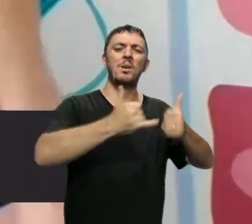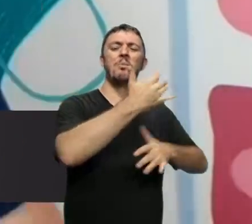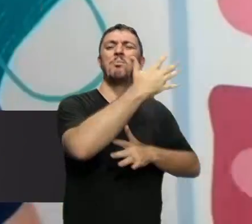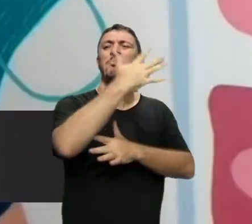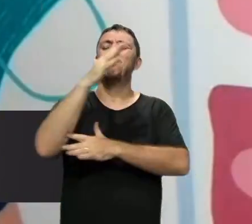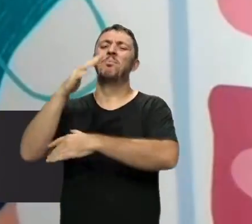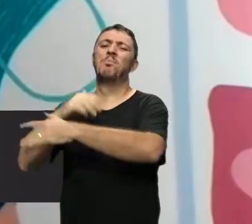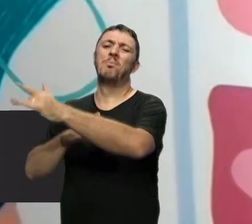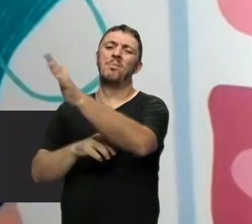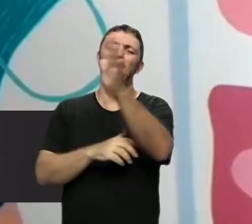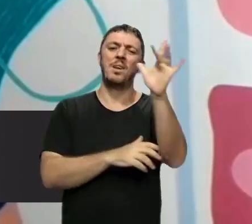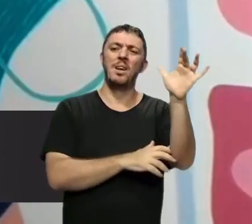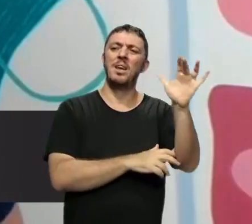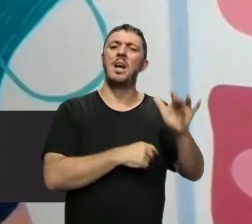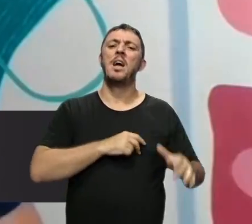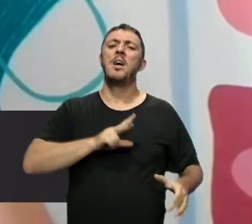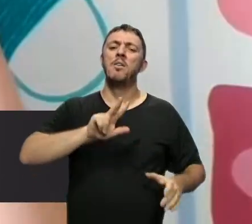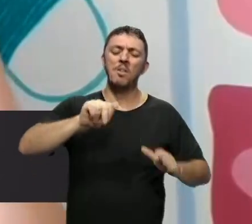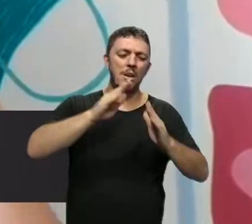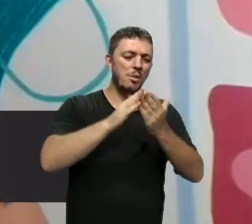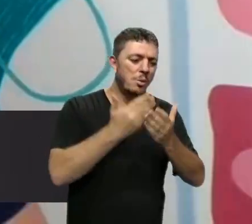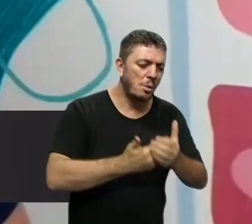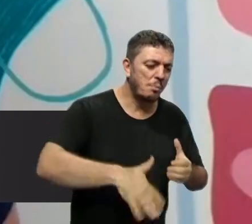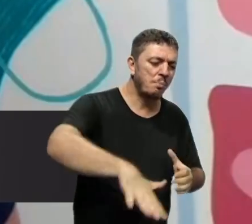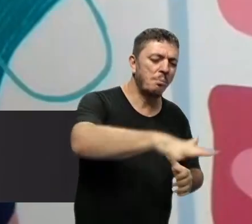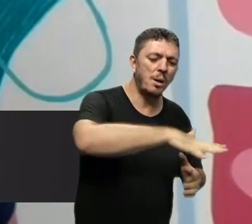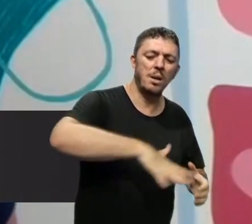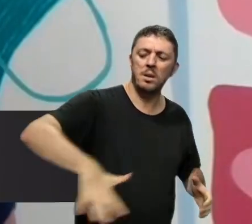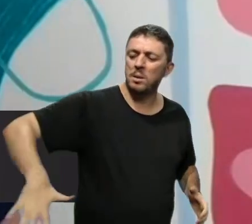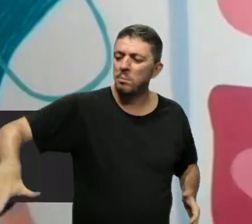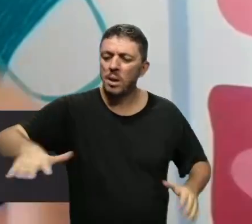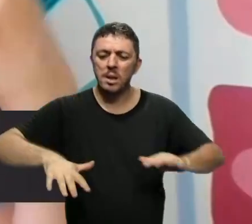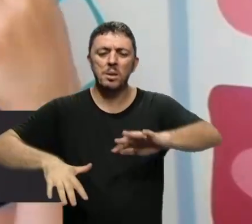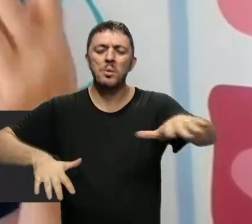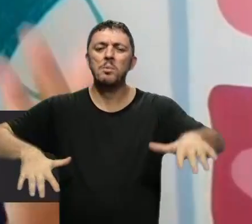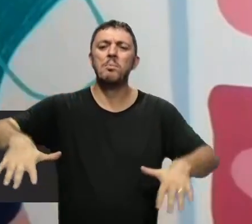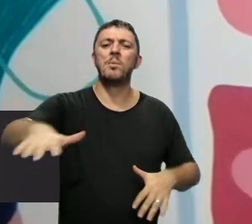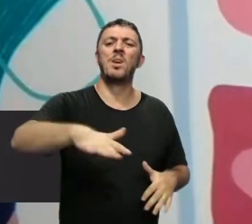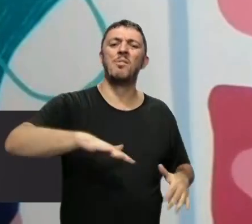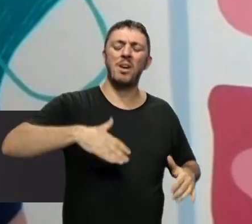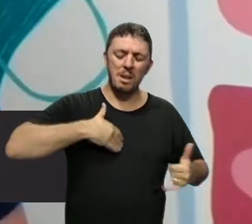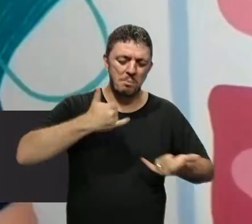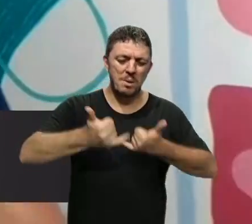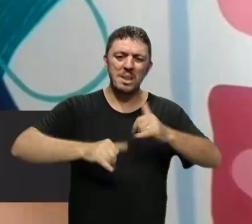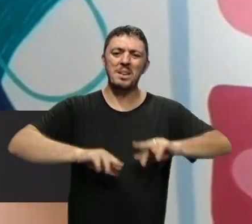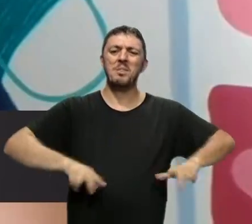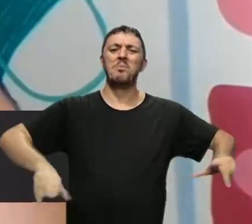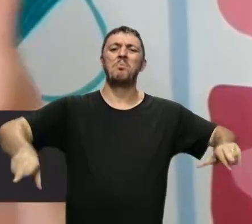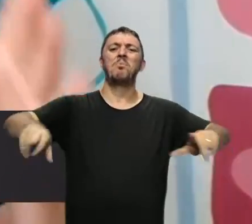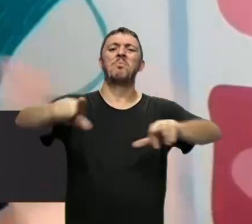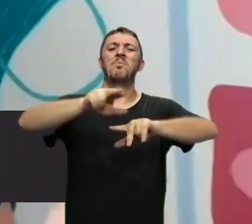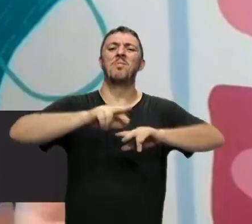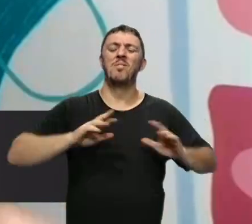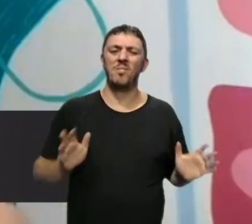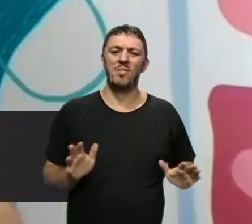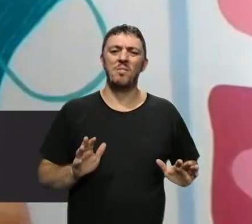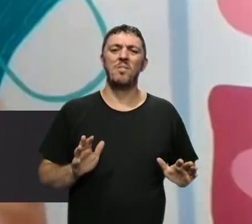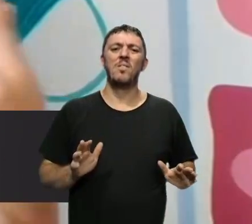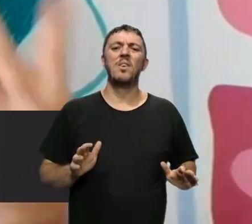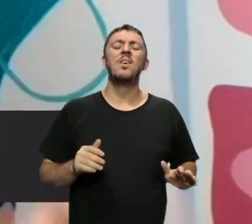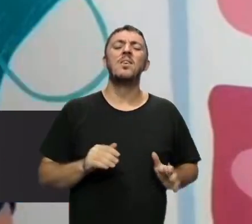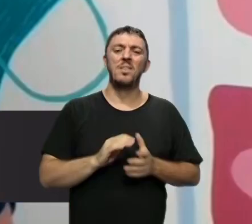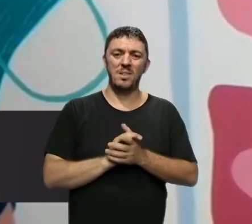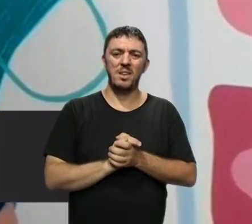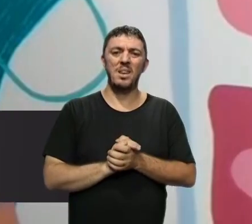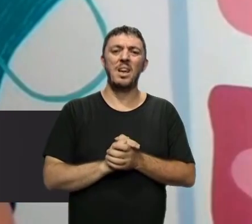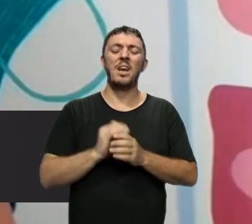gente vai ocupar muitos espaços da escola, a gente vai brincar muito do lado de fora, a gente vai caminhar muito